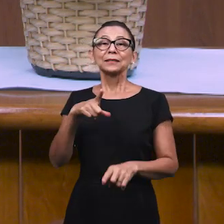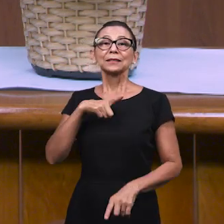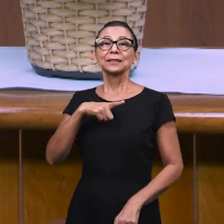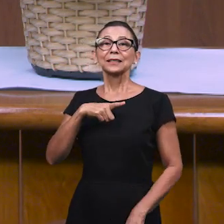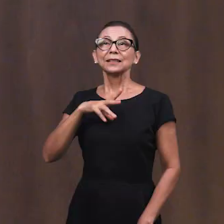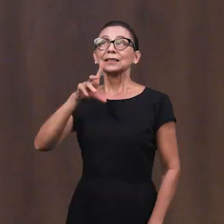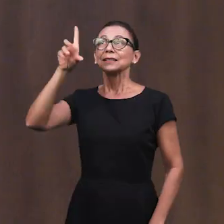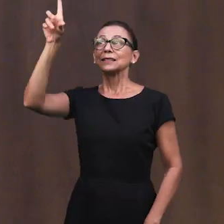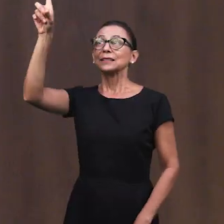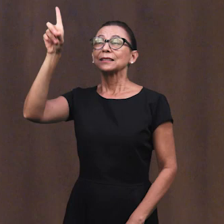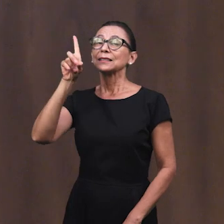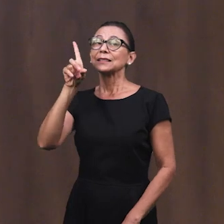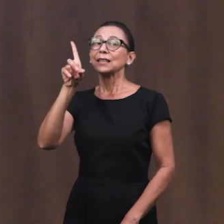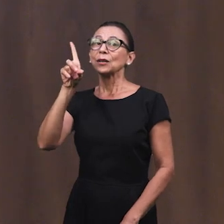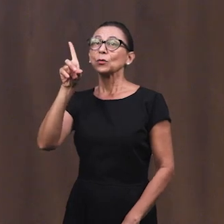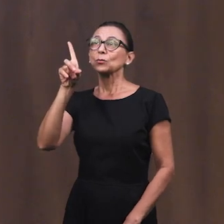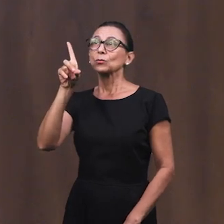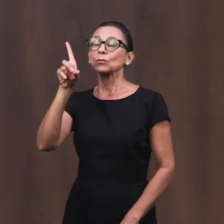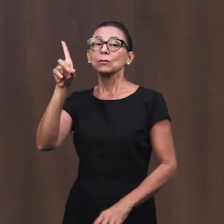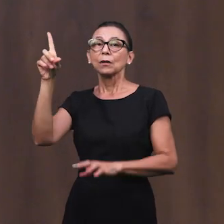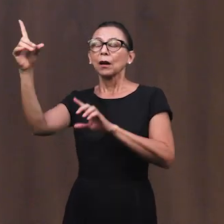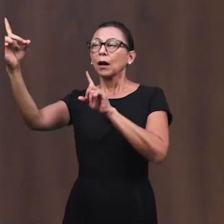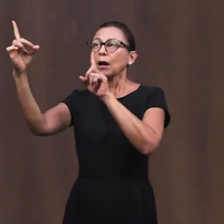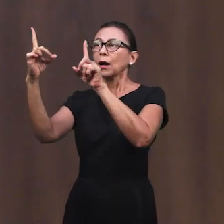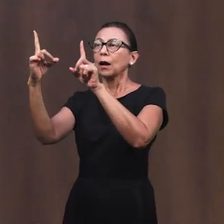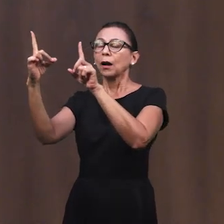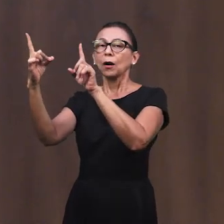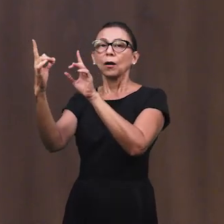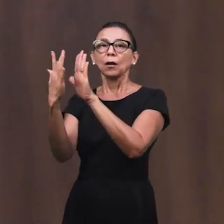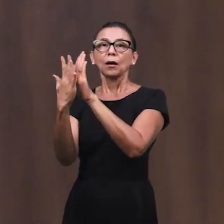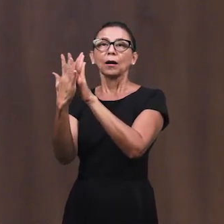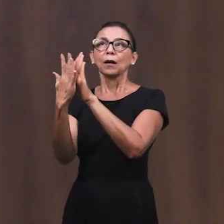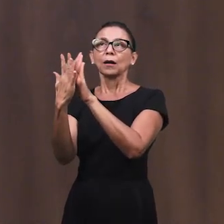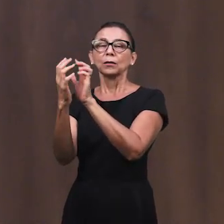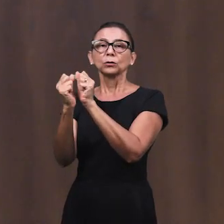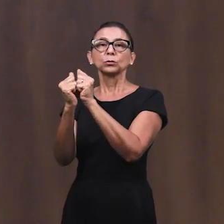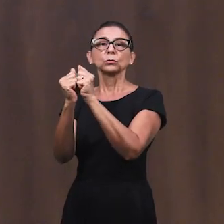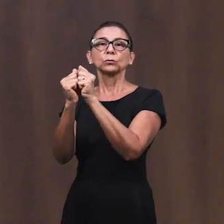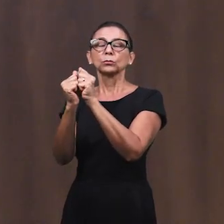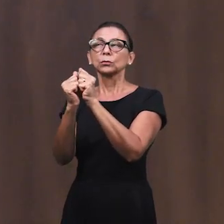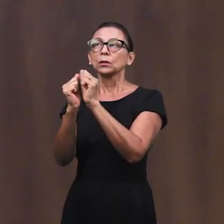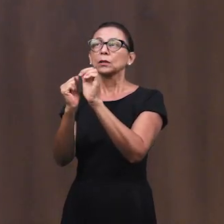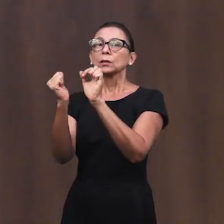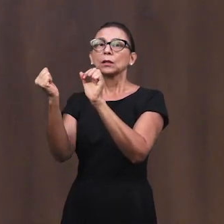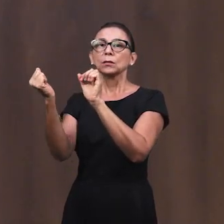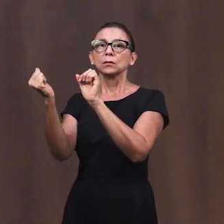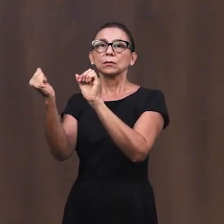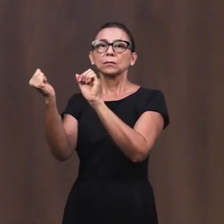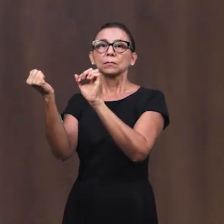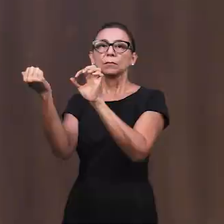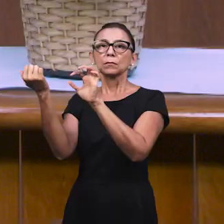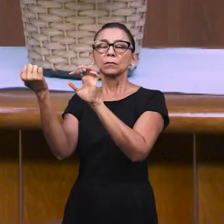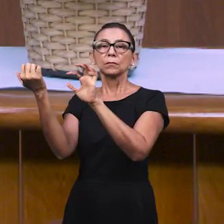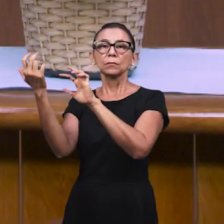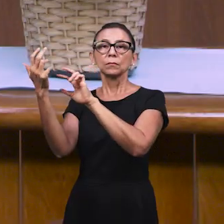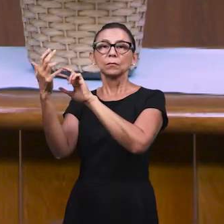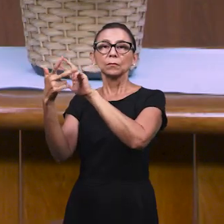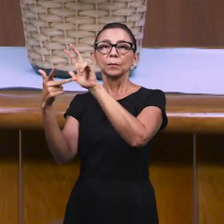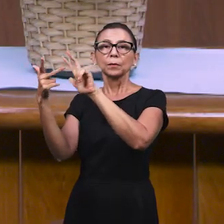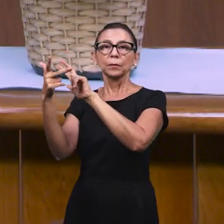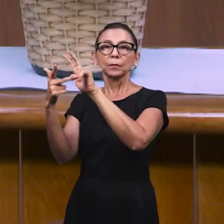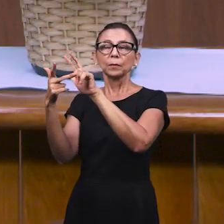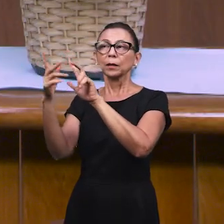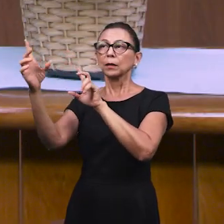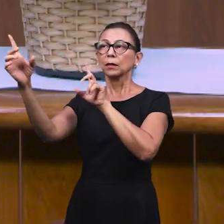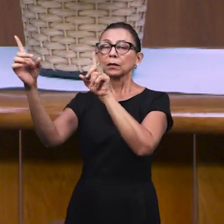Deus. Desfrutar de Deus com ele, Deus junto com o homem, Deus falando com o homem. E nós